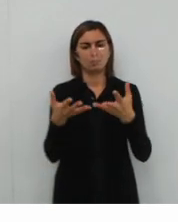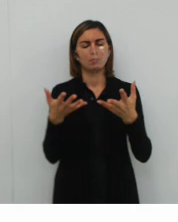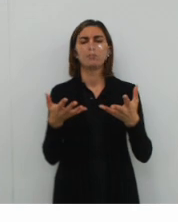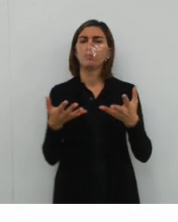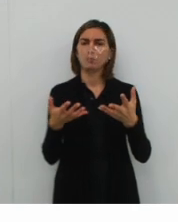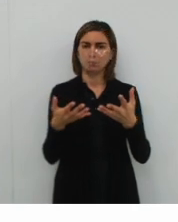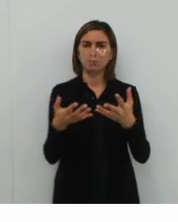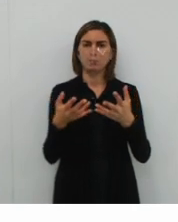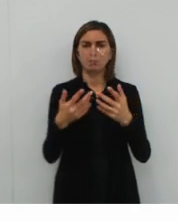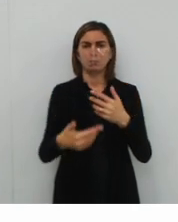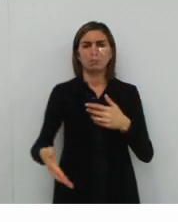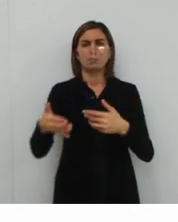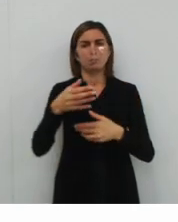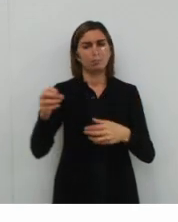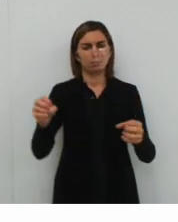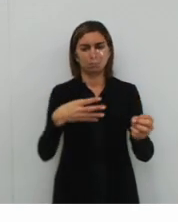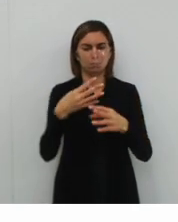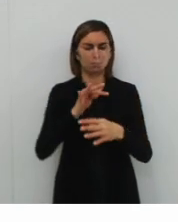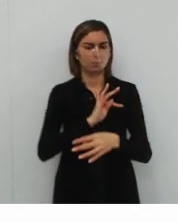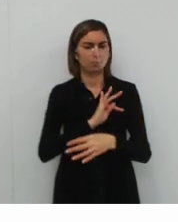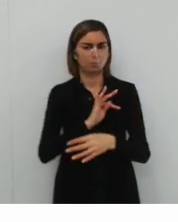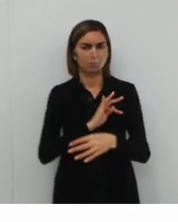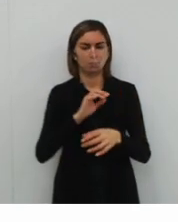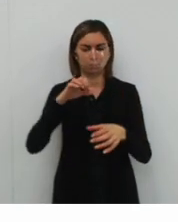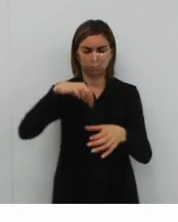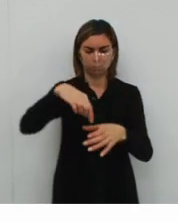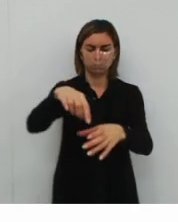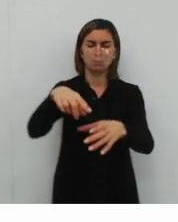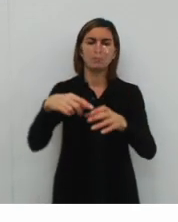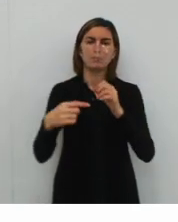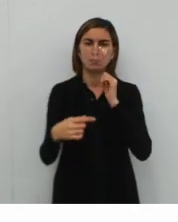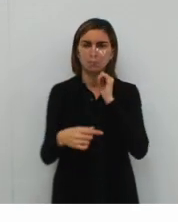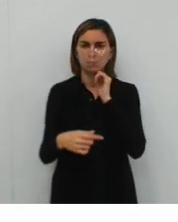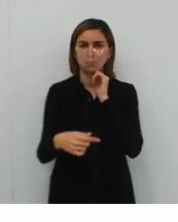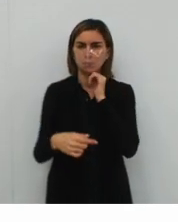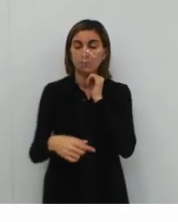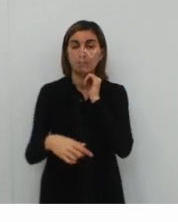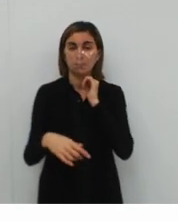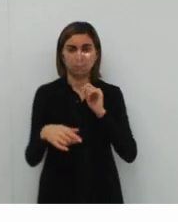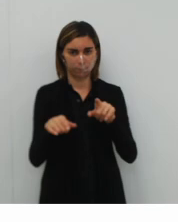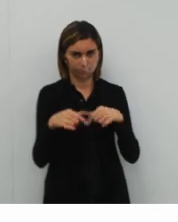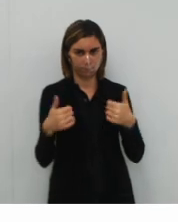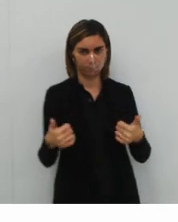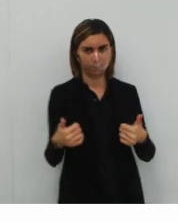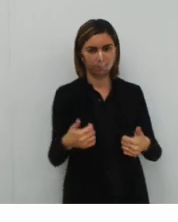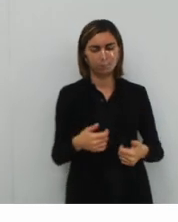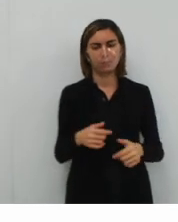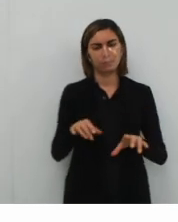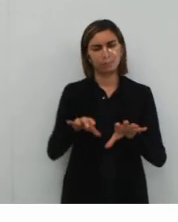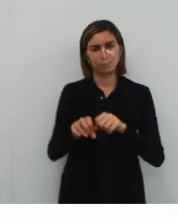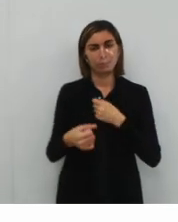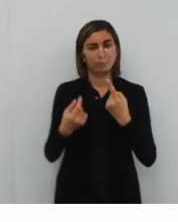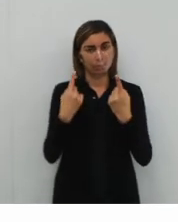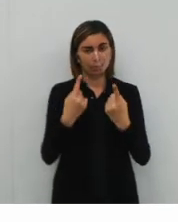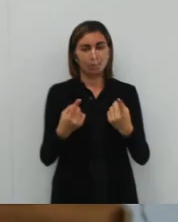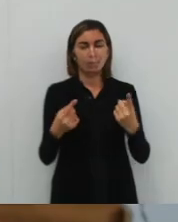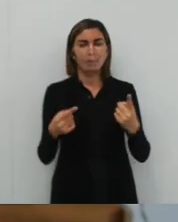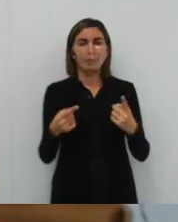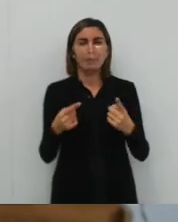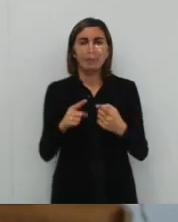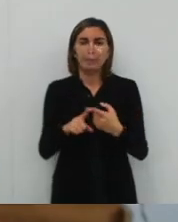Colocando ali a introdução de novas tecnologias no plantio e na colheita. Tá? E a formação, volta para mim,